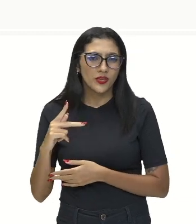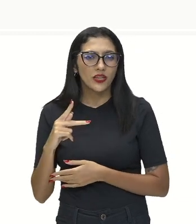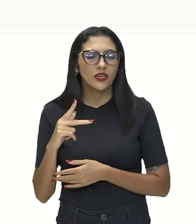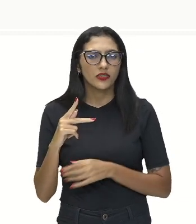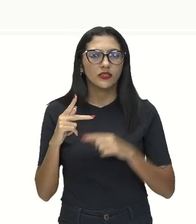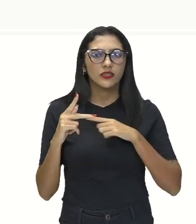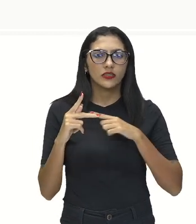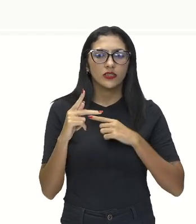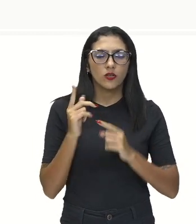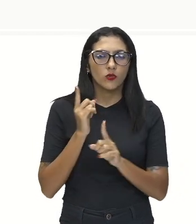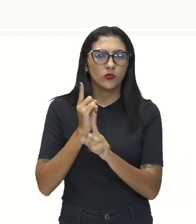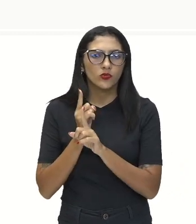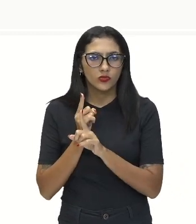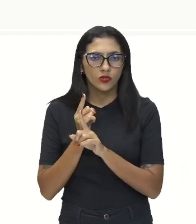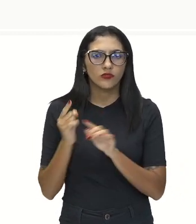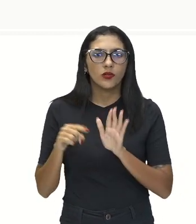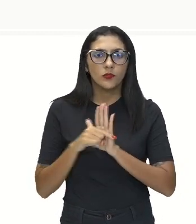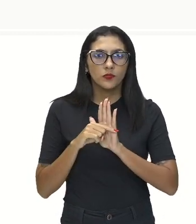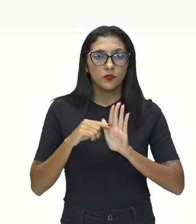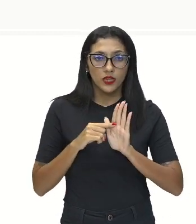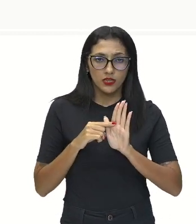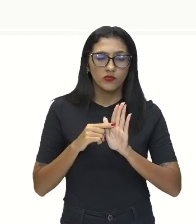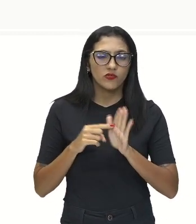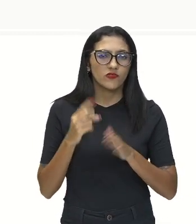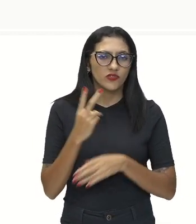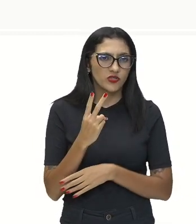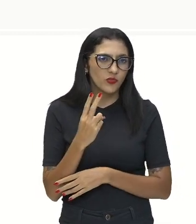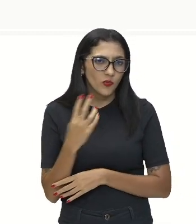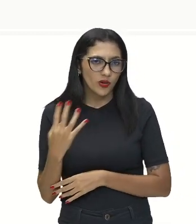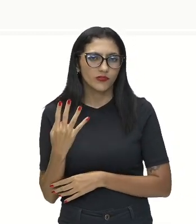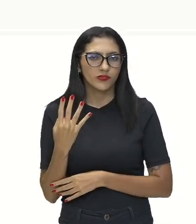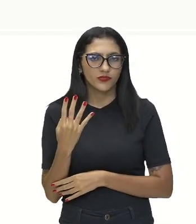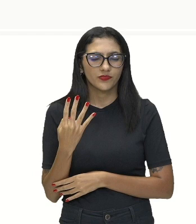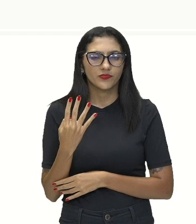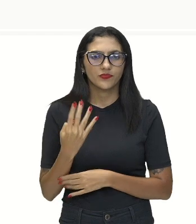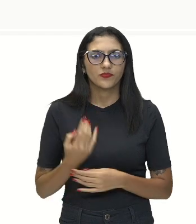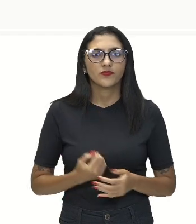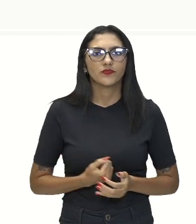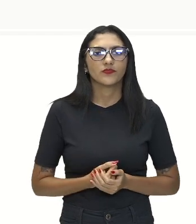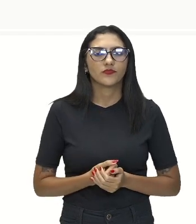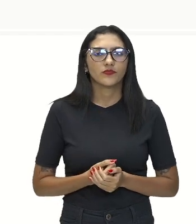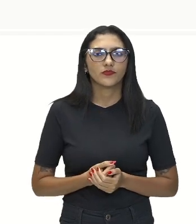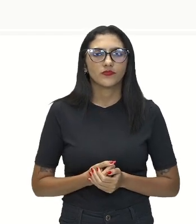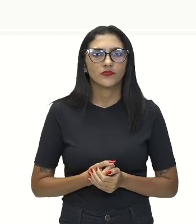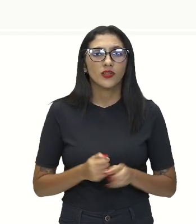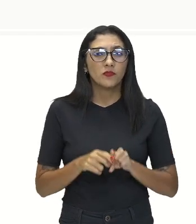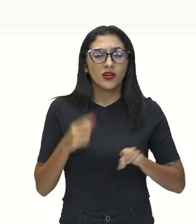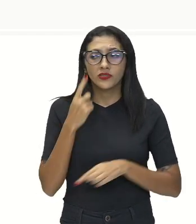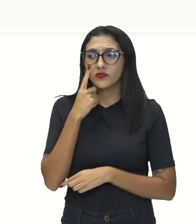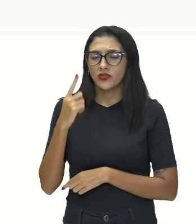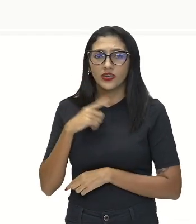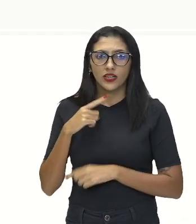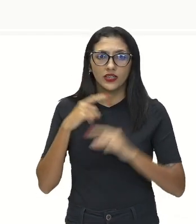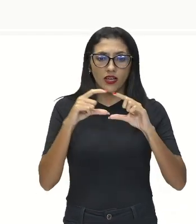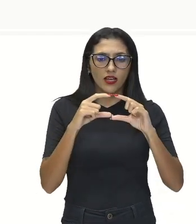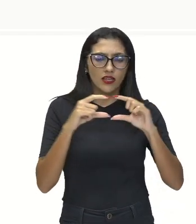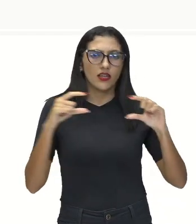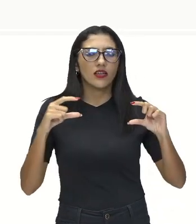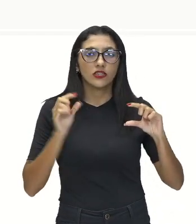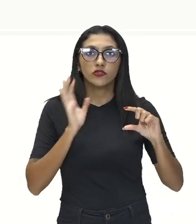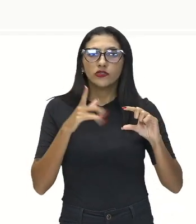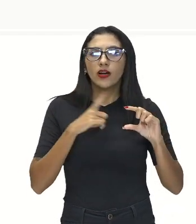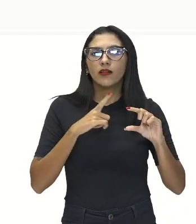no nosso exemplo 2. Vamos supor aqui que nós tivéssemos feito diagonal secundária menos